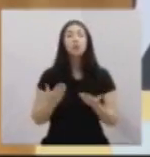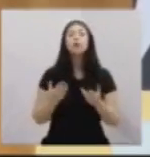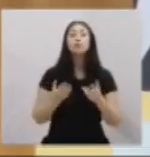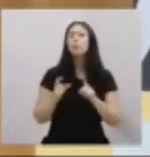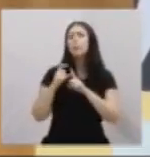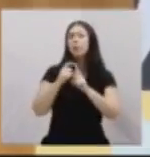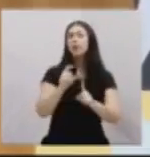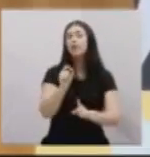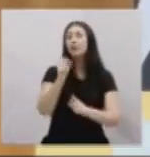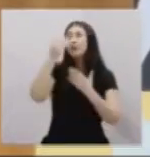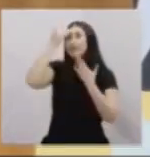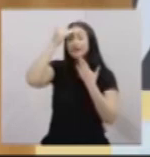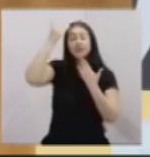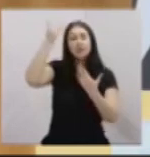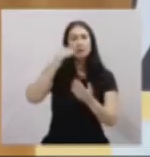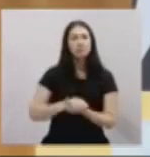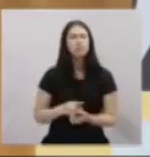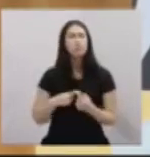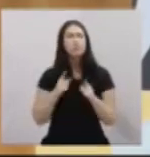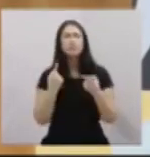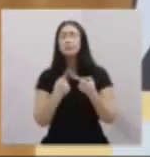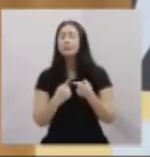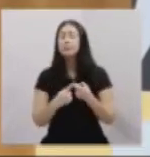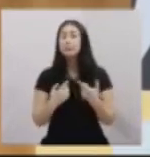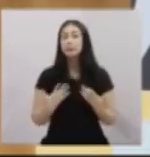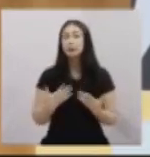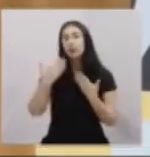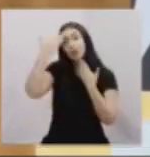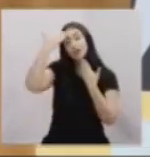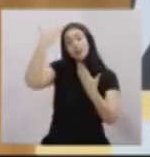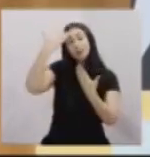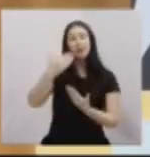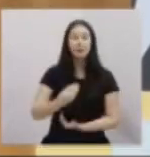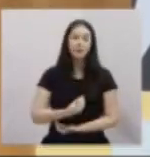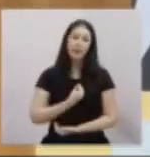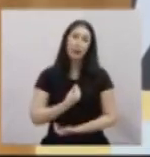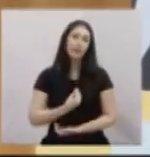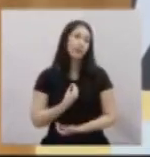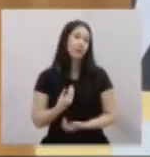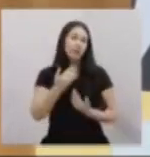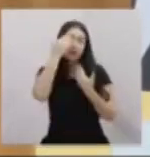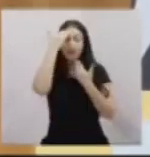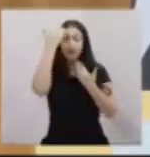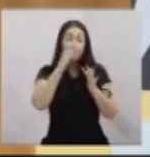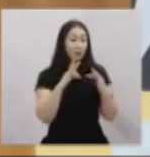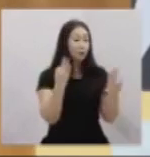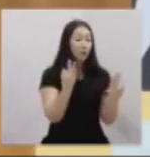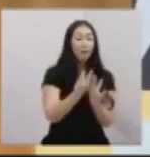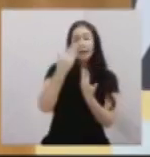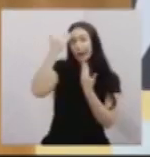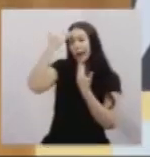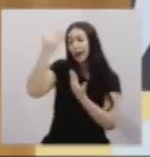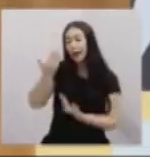gratidão. Mas por que gratidão? Gratidão pela vida, pela família, pelos amigos,